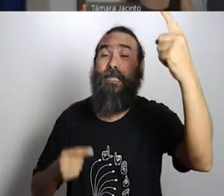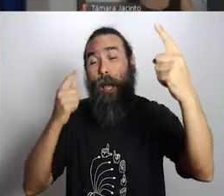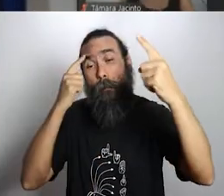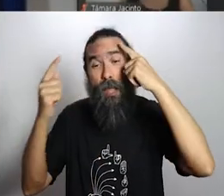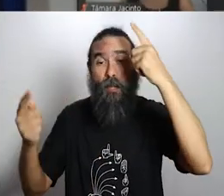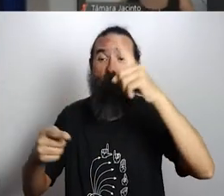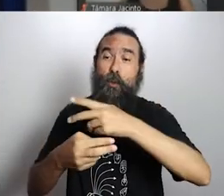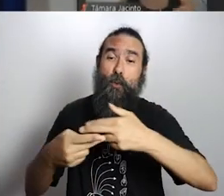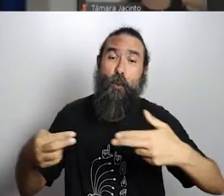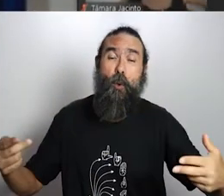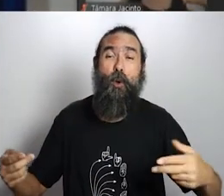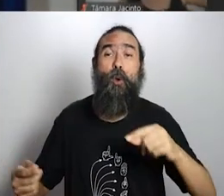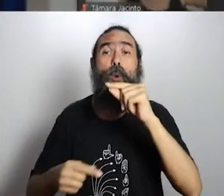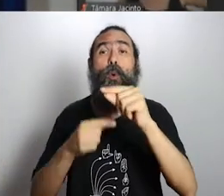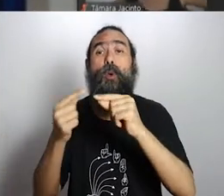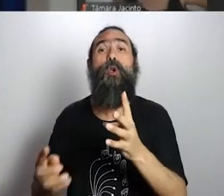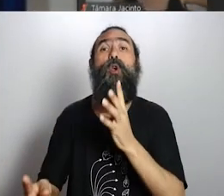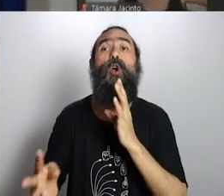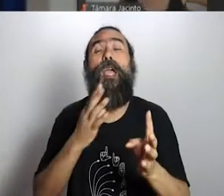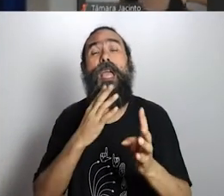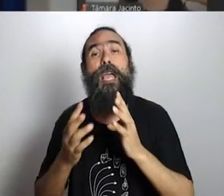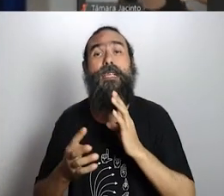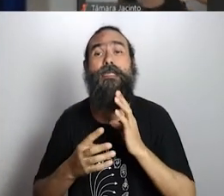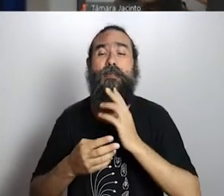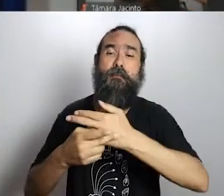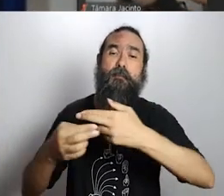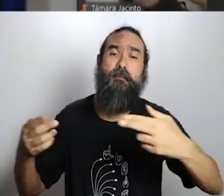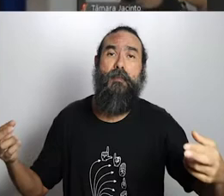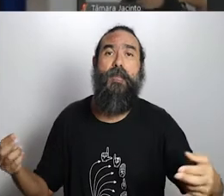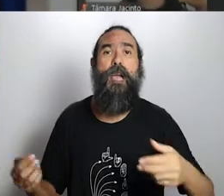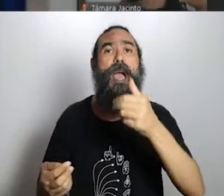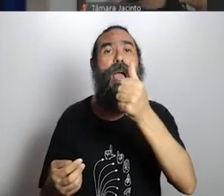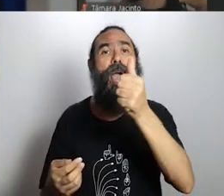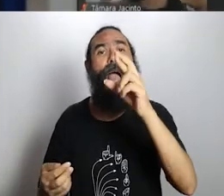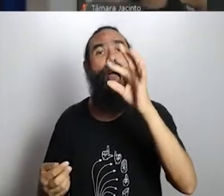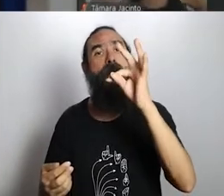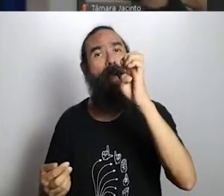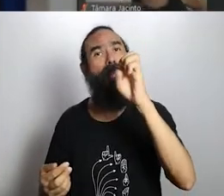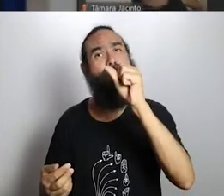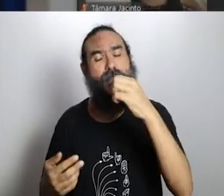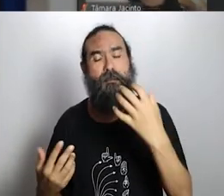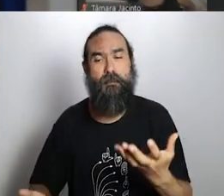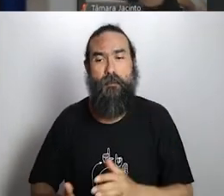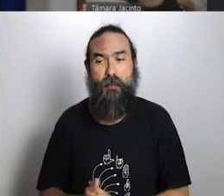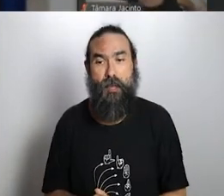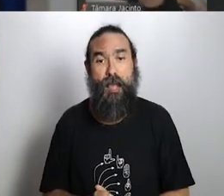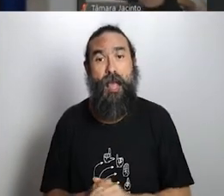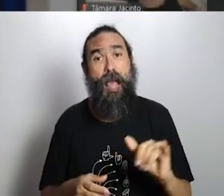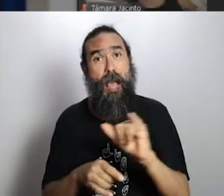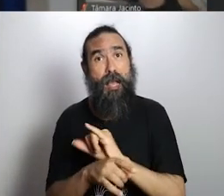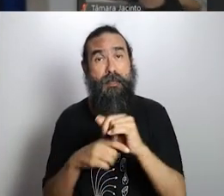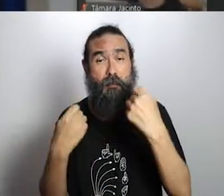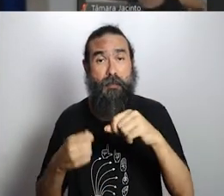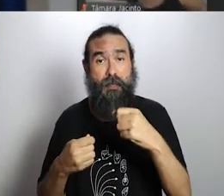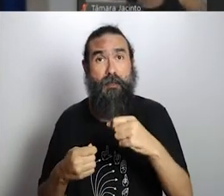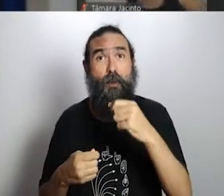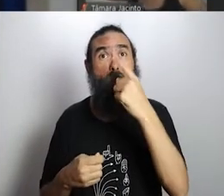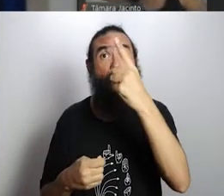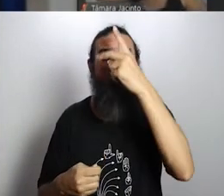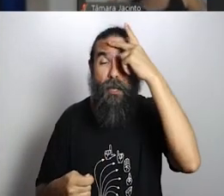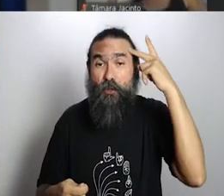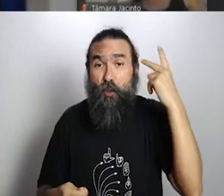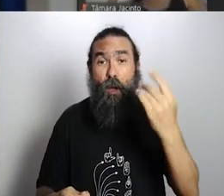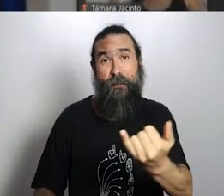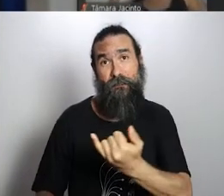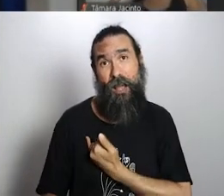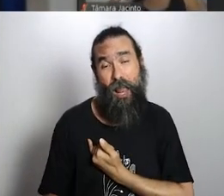Porque parece, às vezes, que tem que ter alguém para falar pela gente sobre o que a gente faz e que